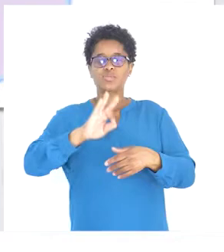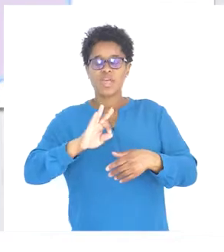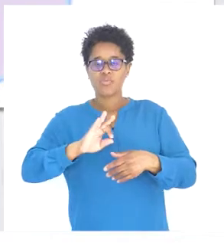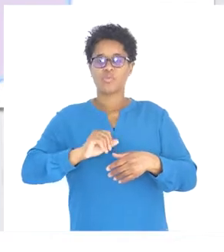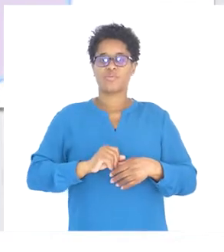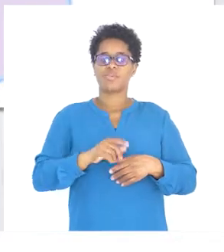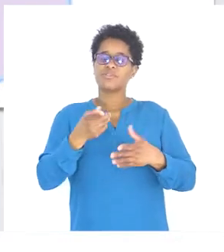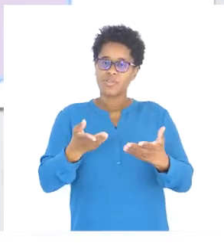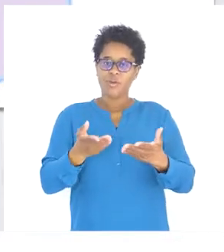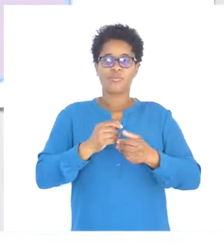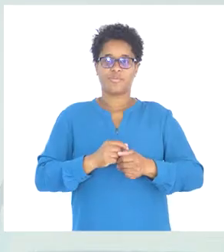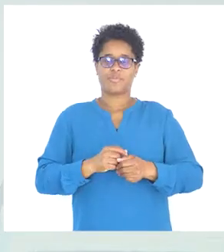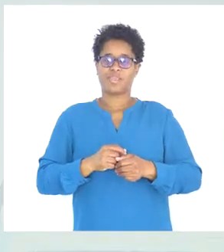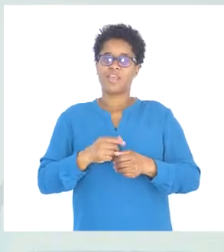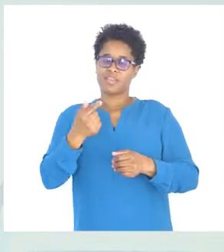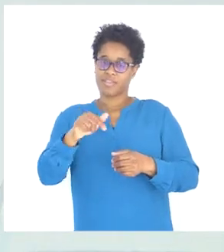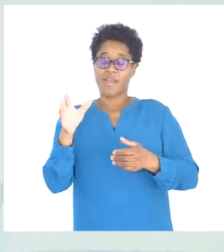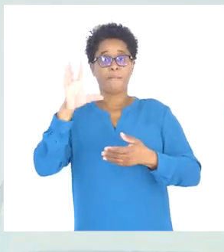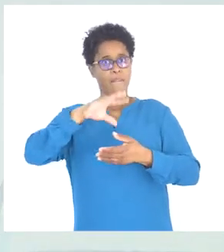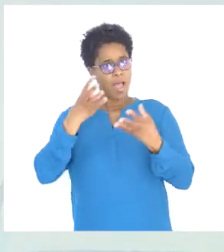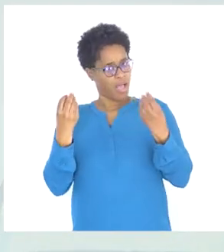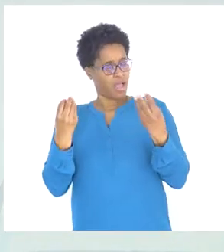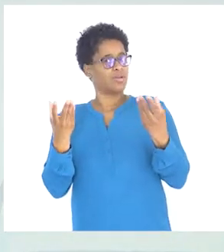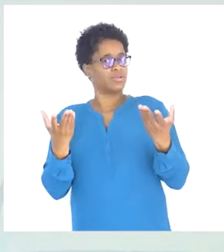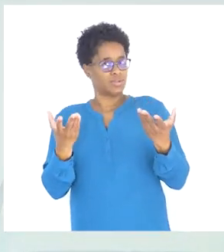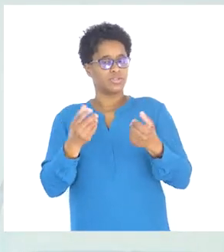11,8%. Significa que temos mais